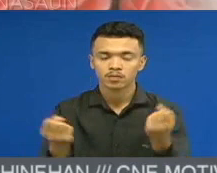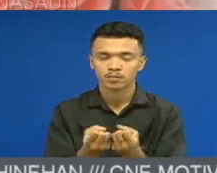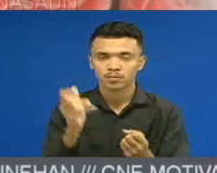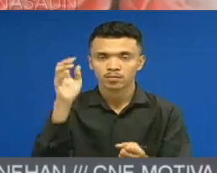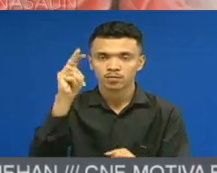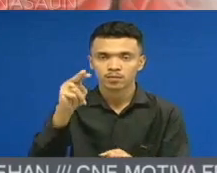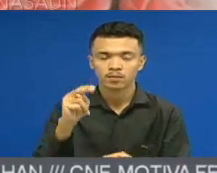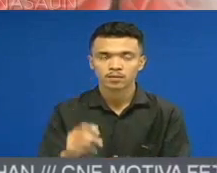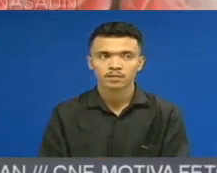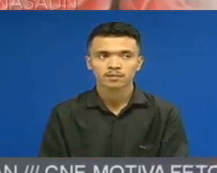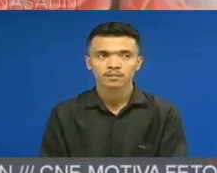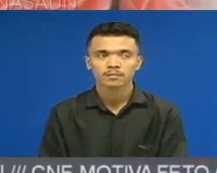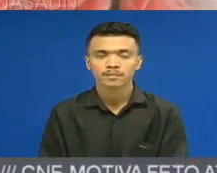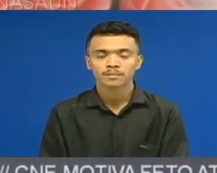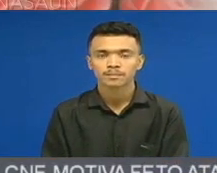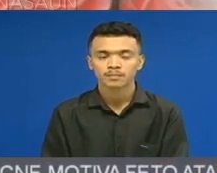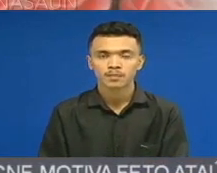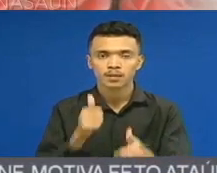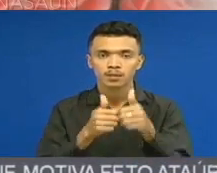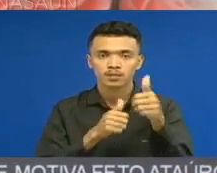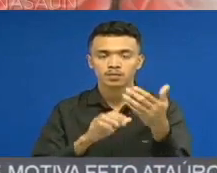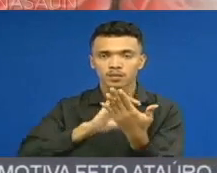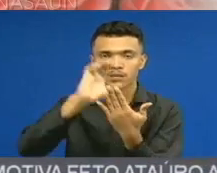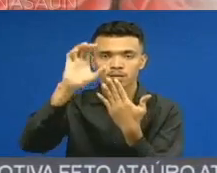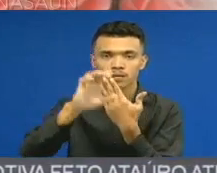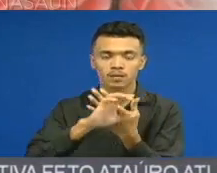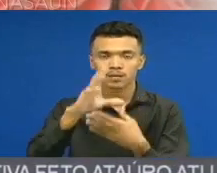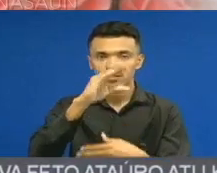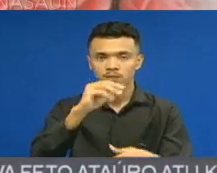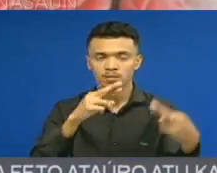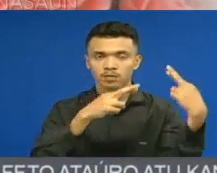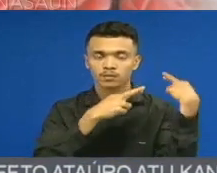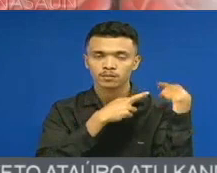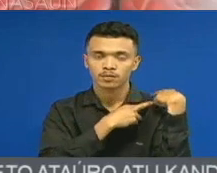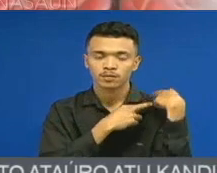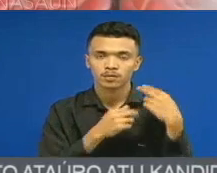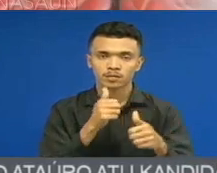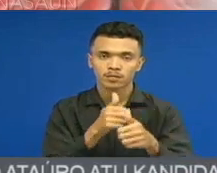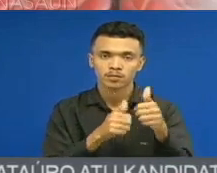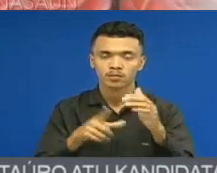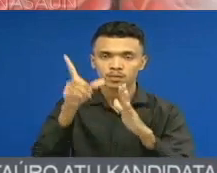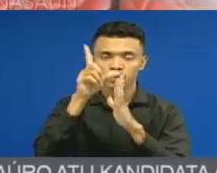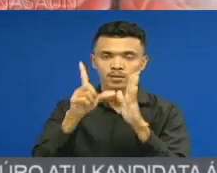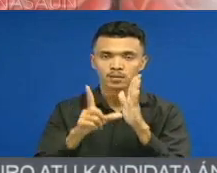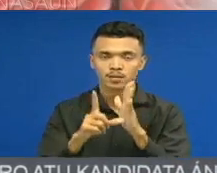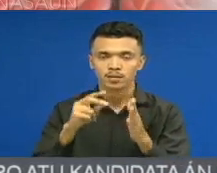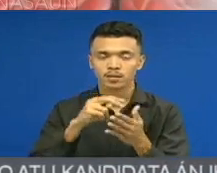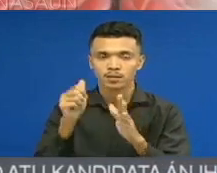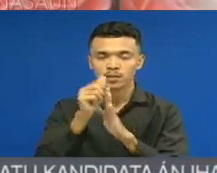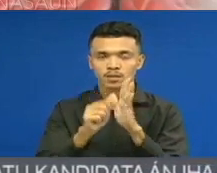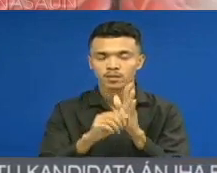tinane dene tuir kalendario tuir mandatu dapat tuir lei artikel